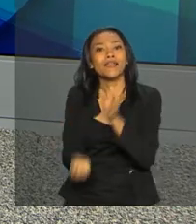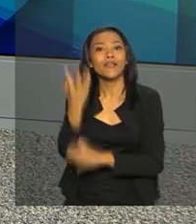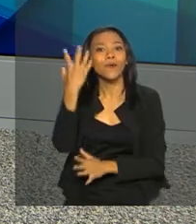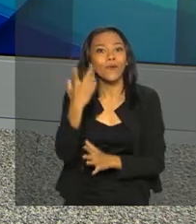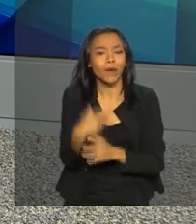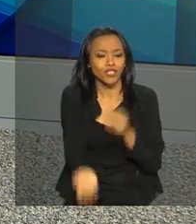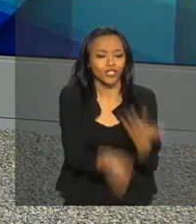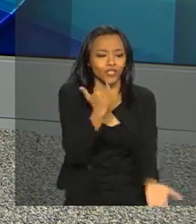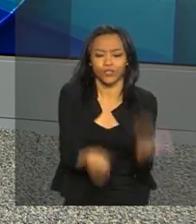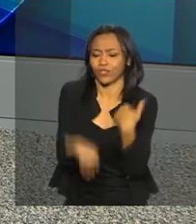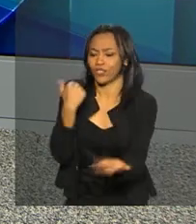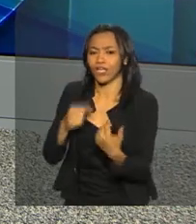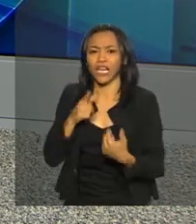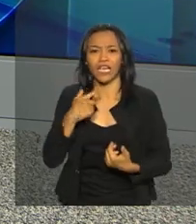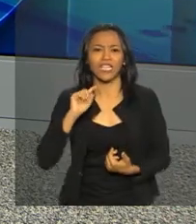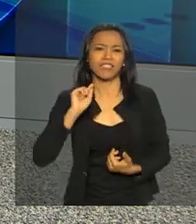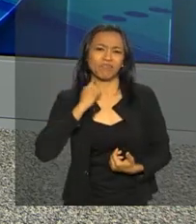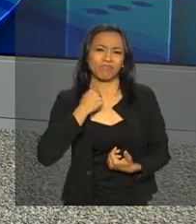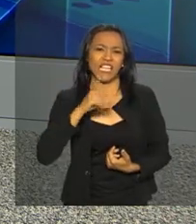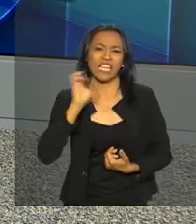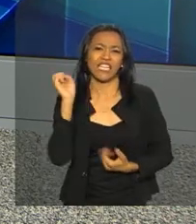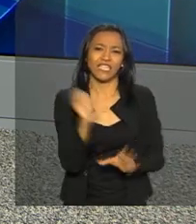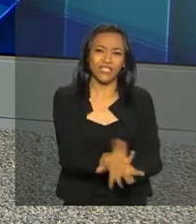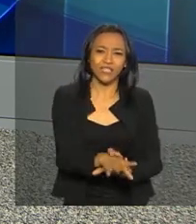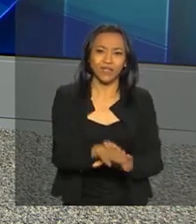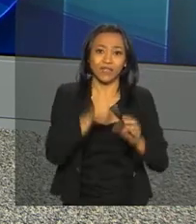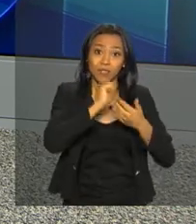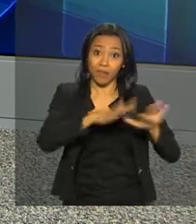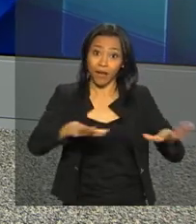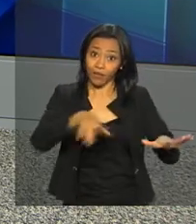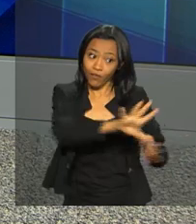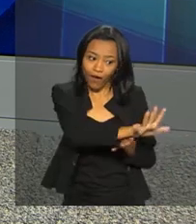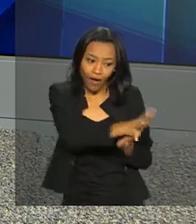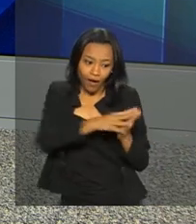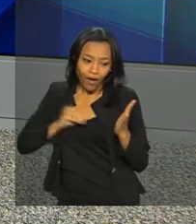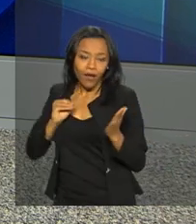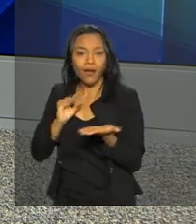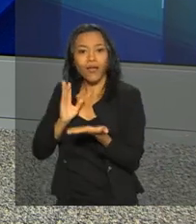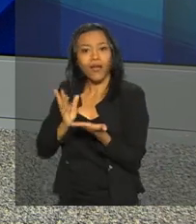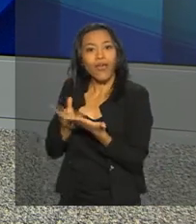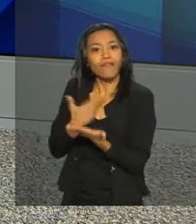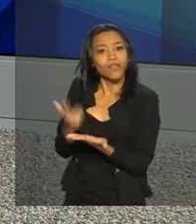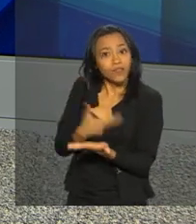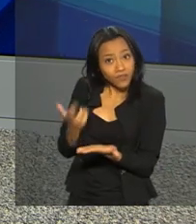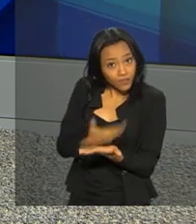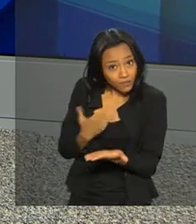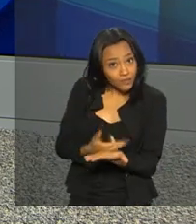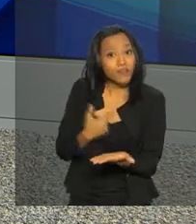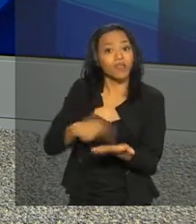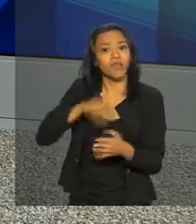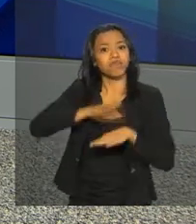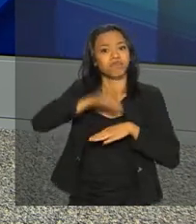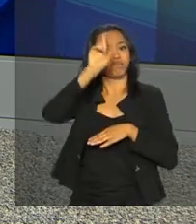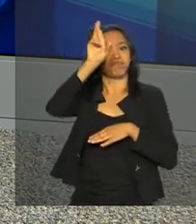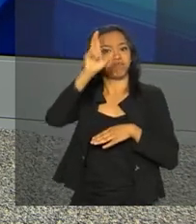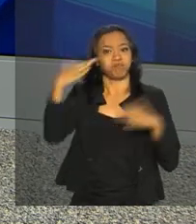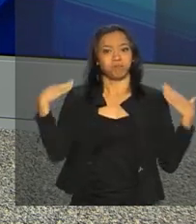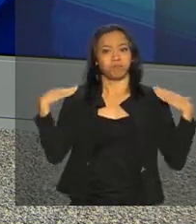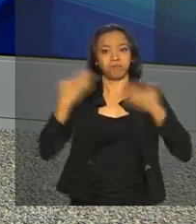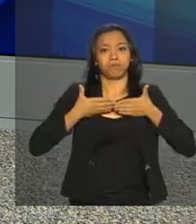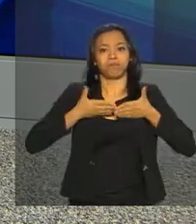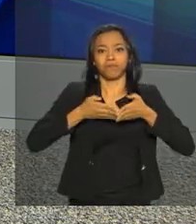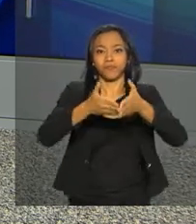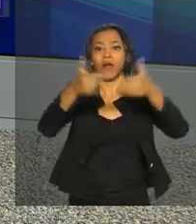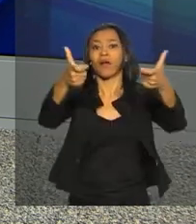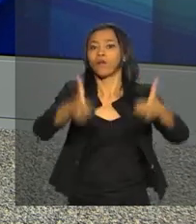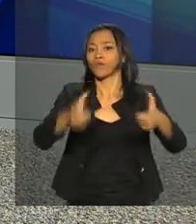praias. E a história foi parar nas páginas de uma revistinha. O lançamento da cartilha foi promovido pela Marinha na Ilha Fiscal, no